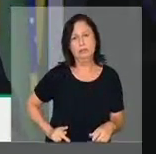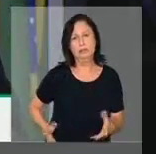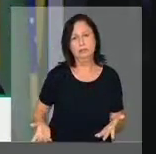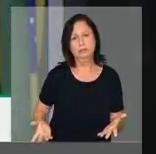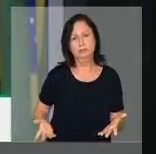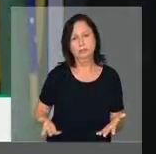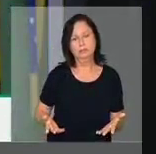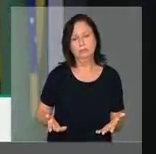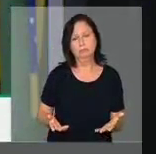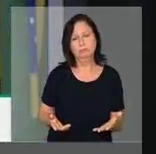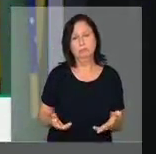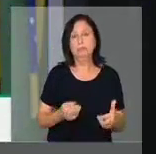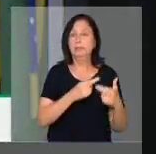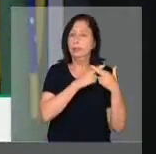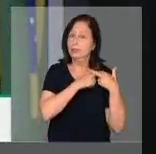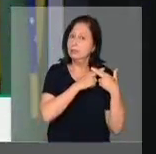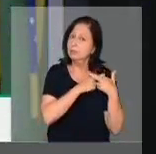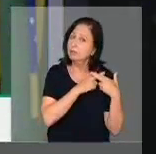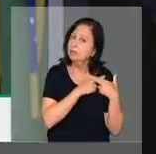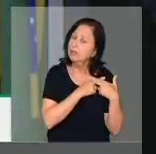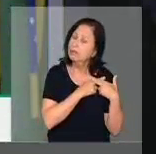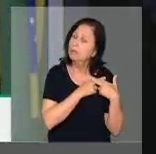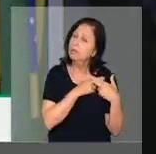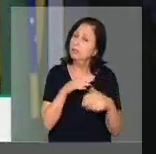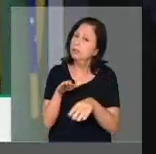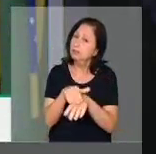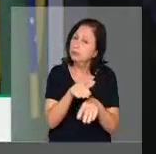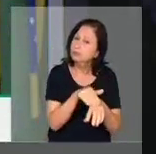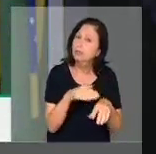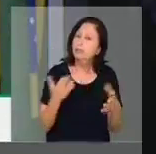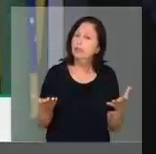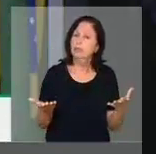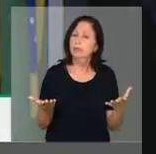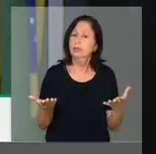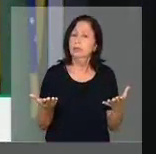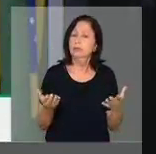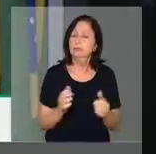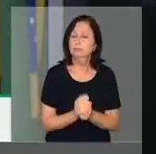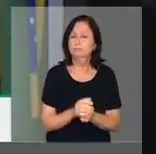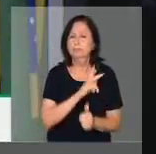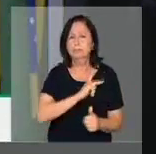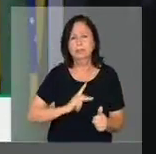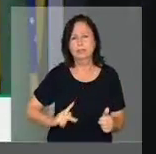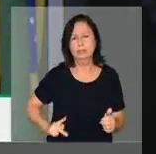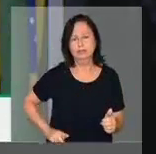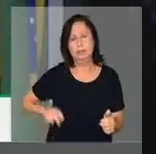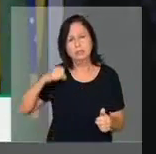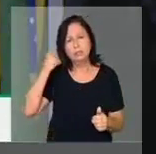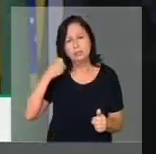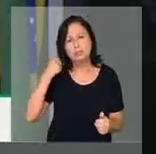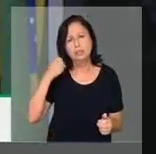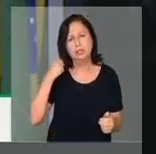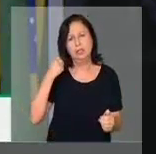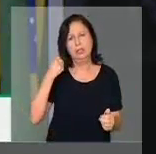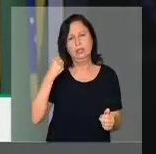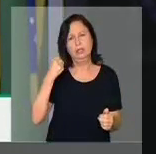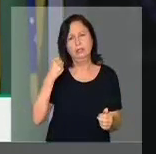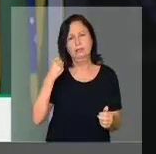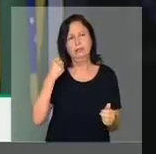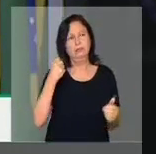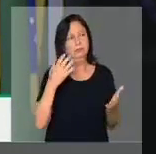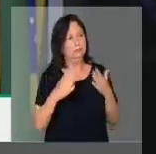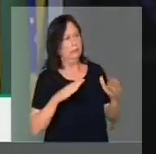E aí vem a responsabilidade para a partir de janeiro. Mas, senhor presidente, o senhor como senador, não entende como